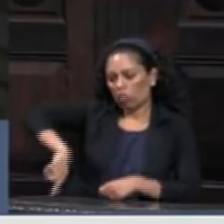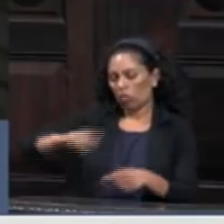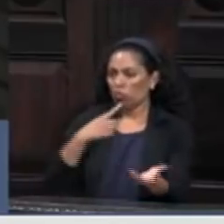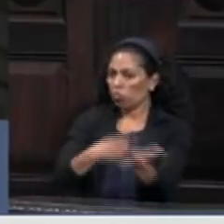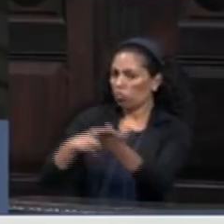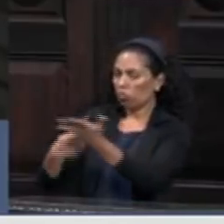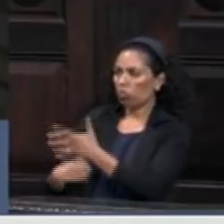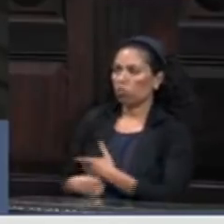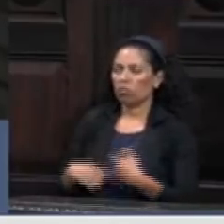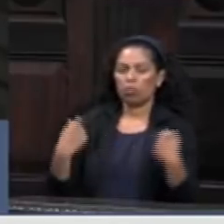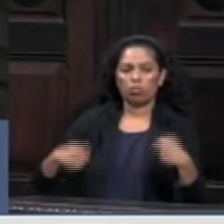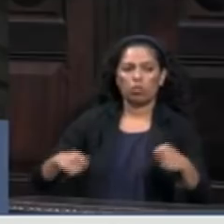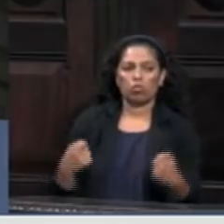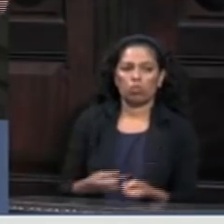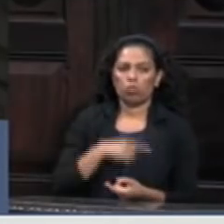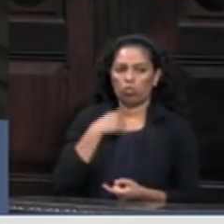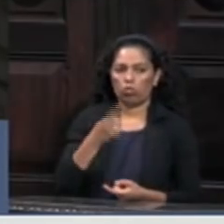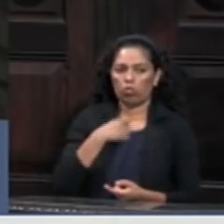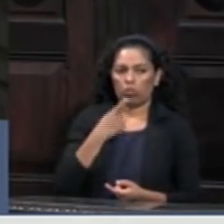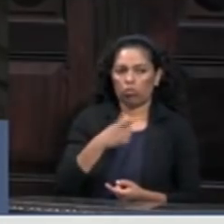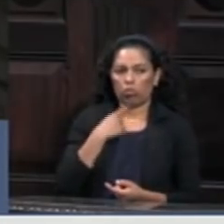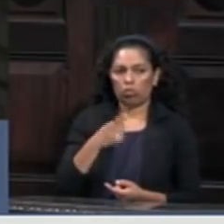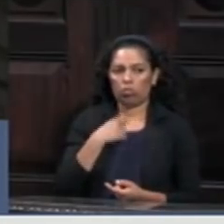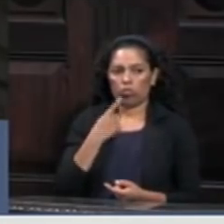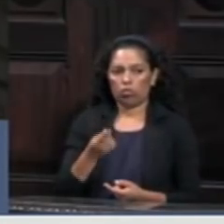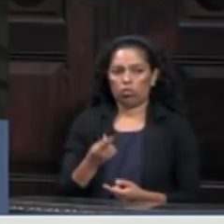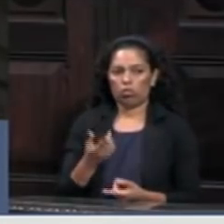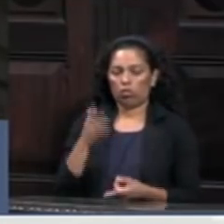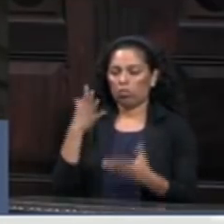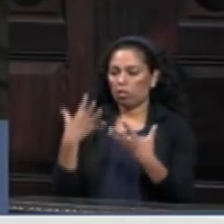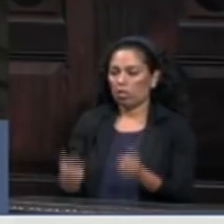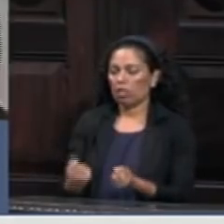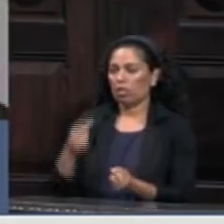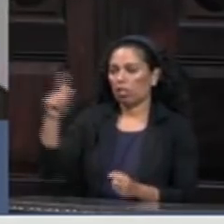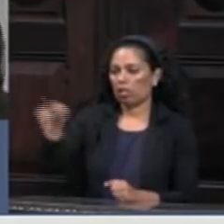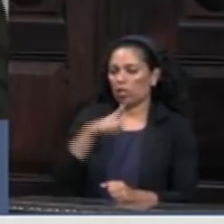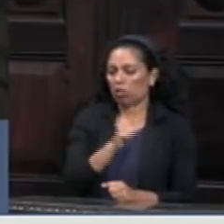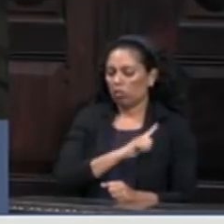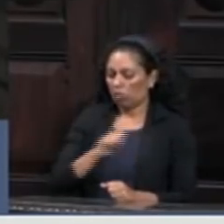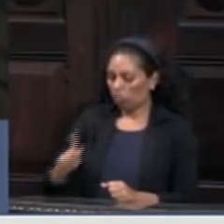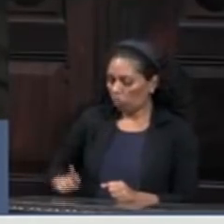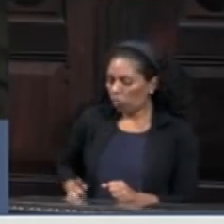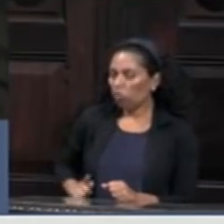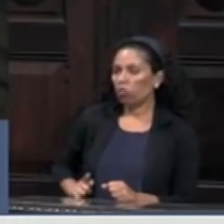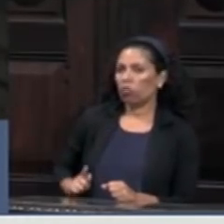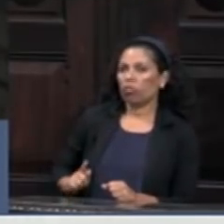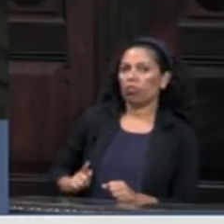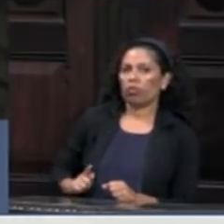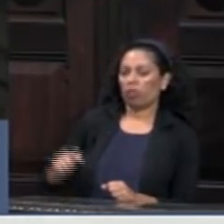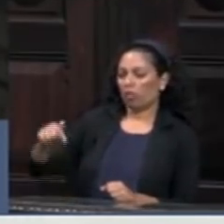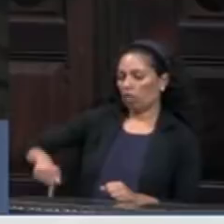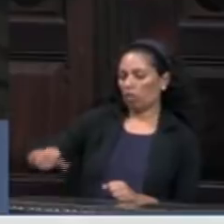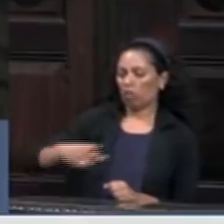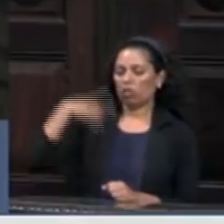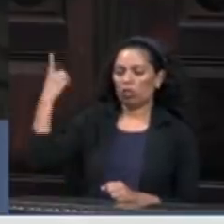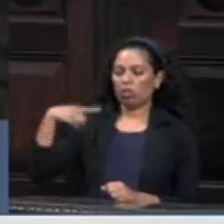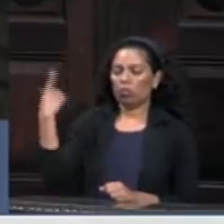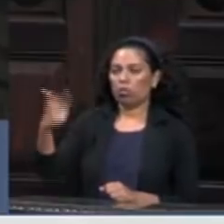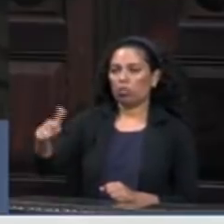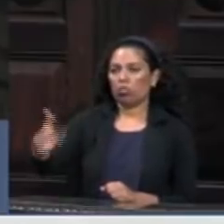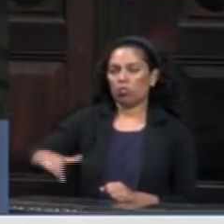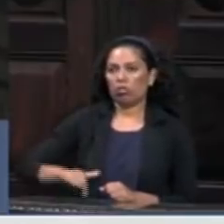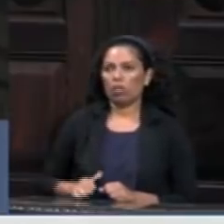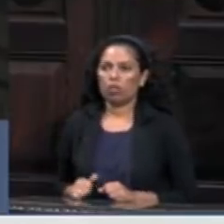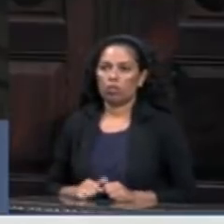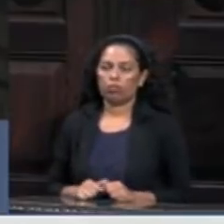acordo. O que não dá é porque o governo não tem deputado no plenário, a oposição tem que tirar seus destaques, que não são